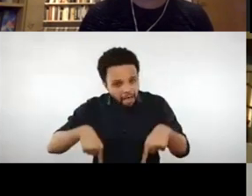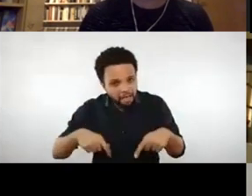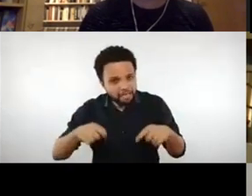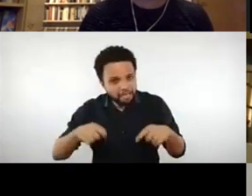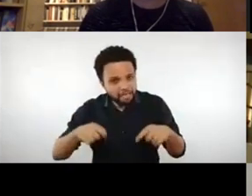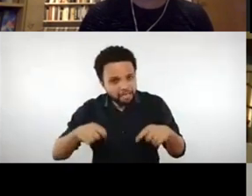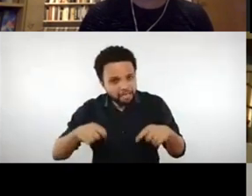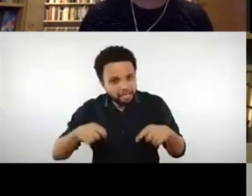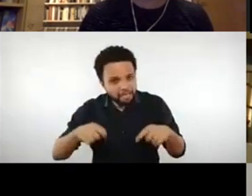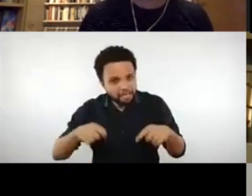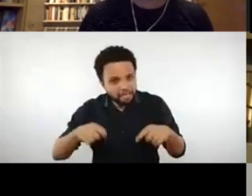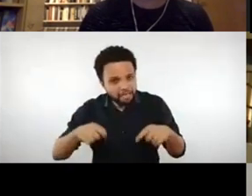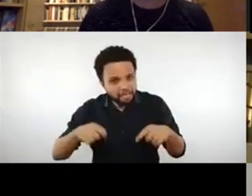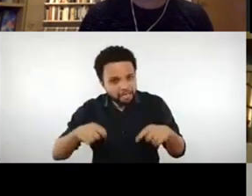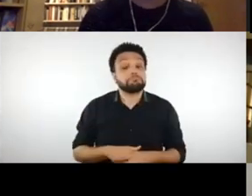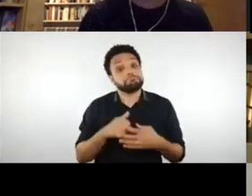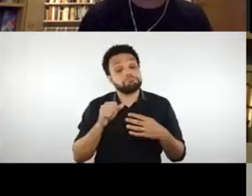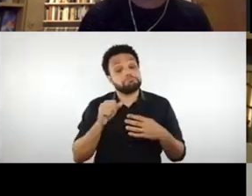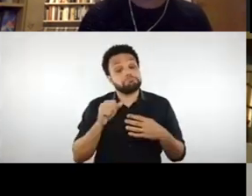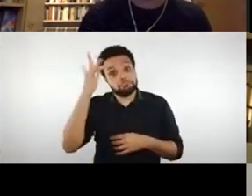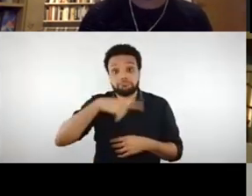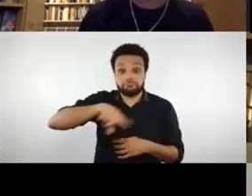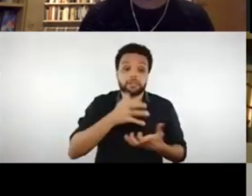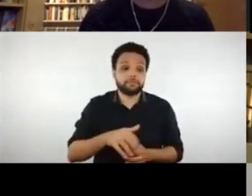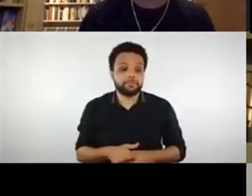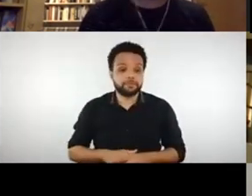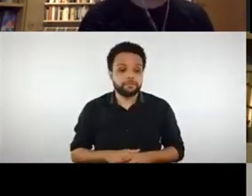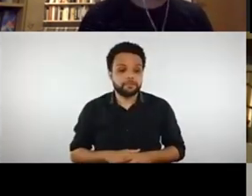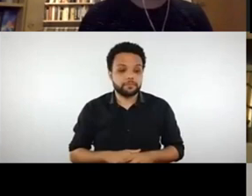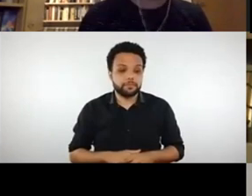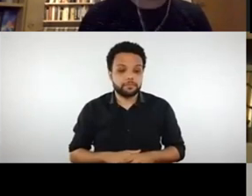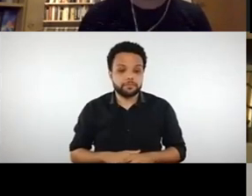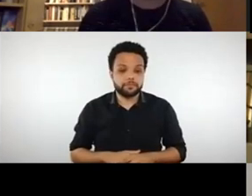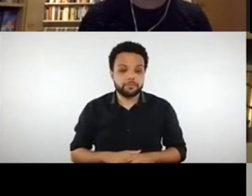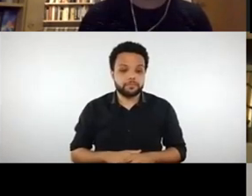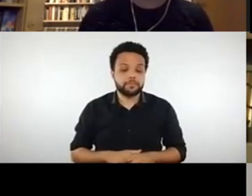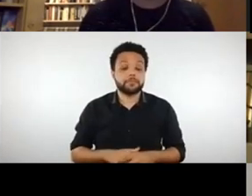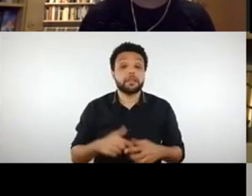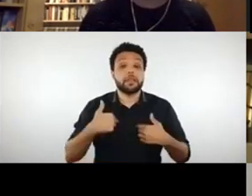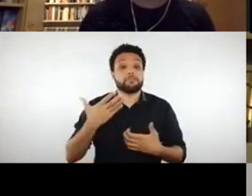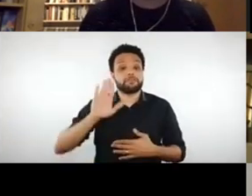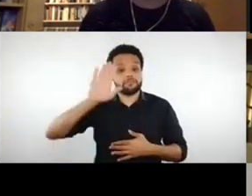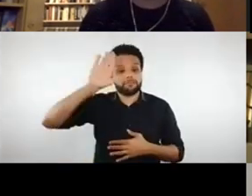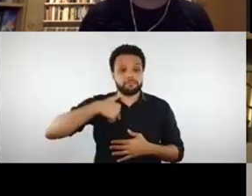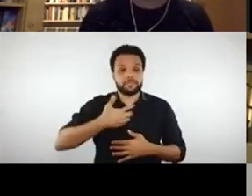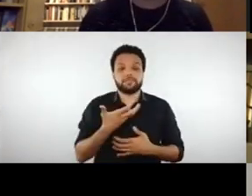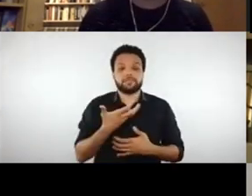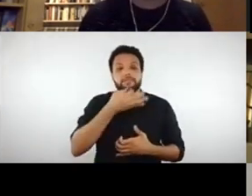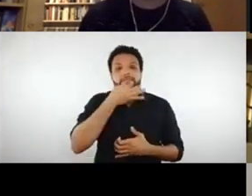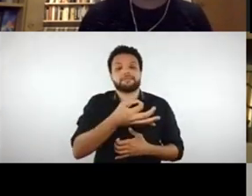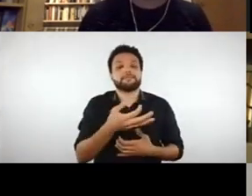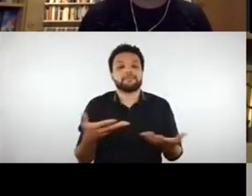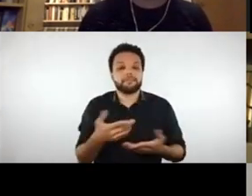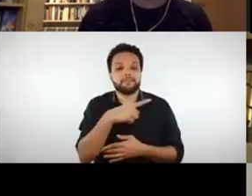Enfim, se algum de vocês... Eu queria comentar, Alessandra, e até conectando com o que o